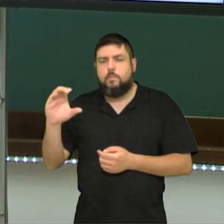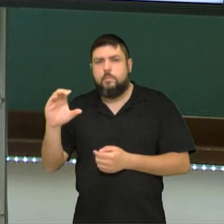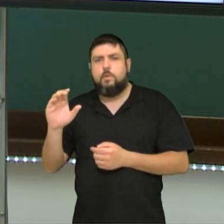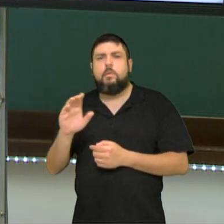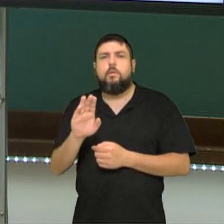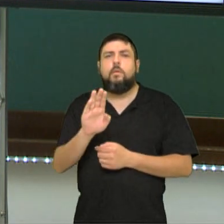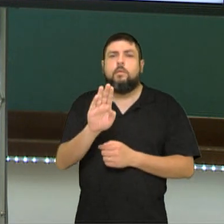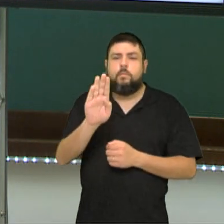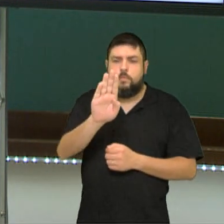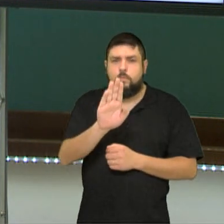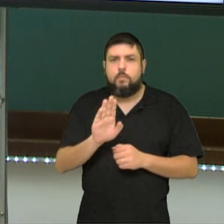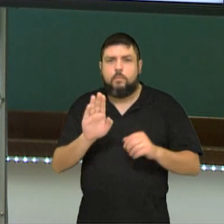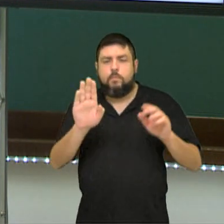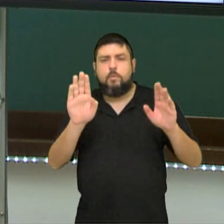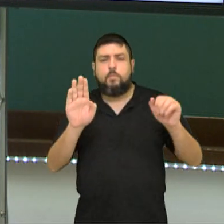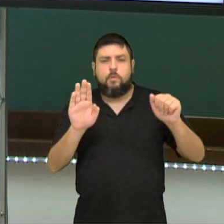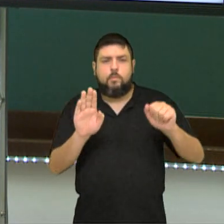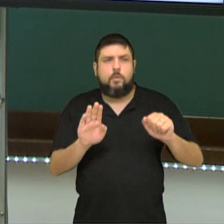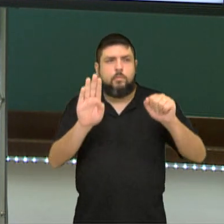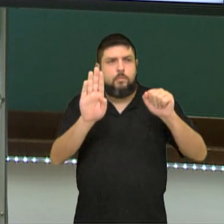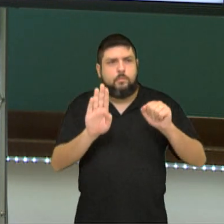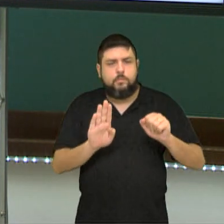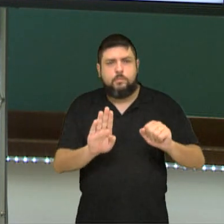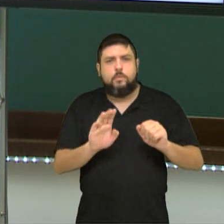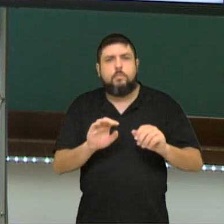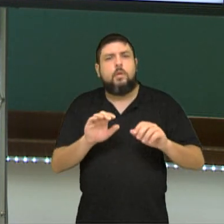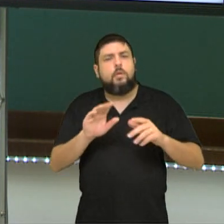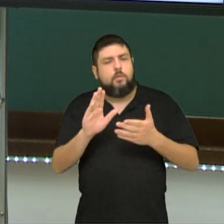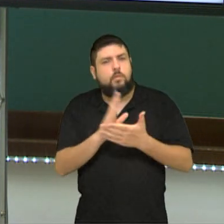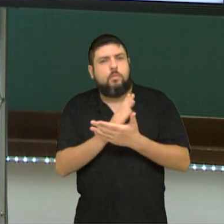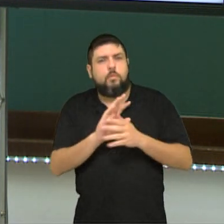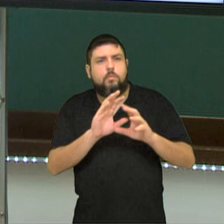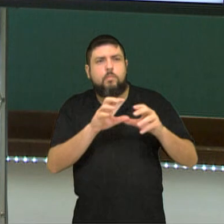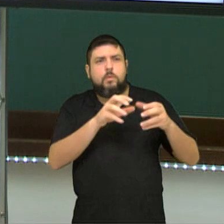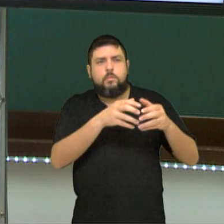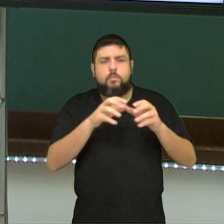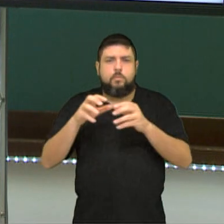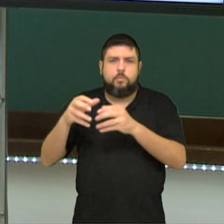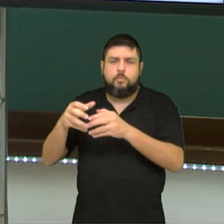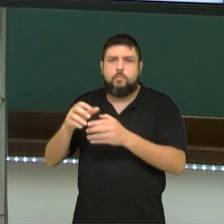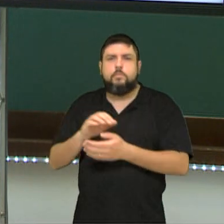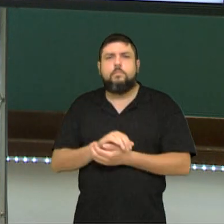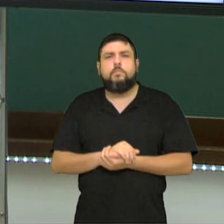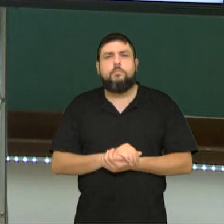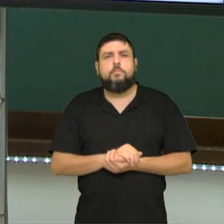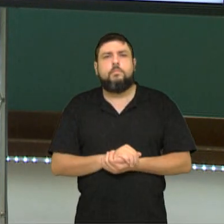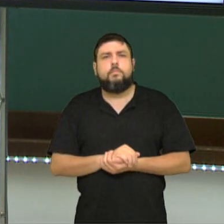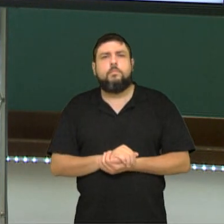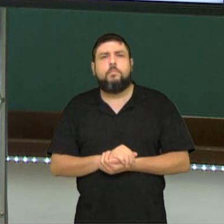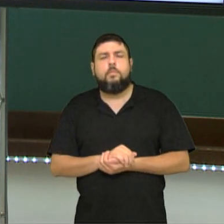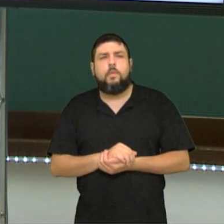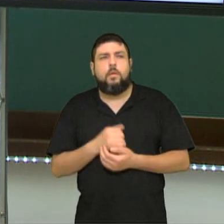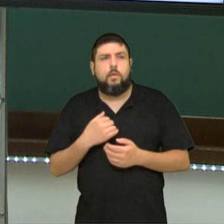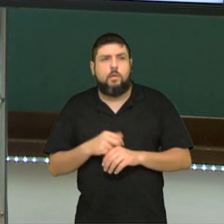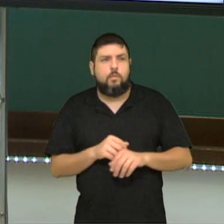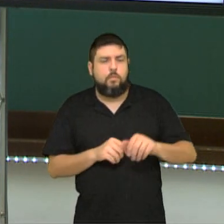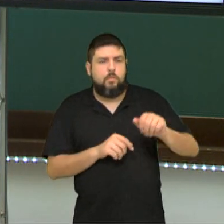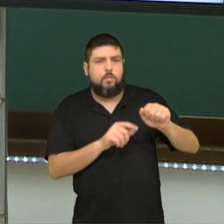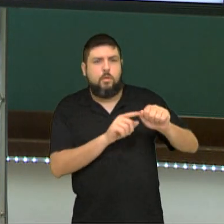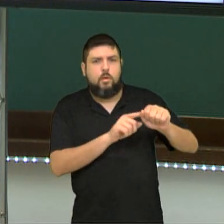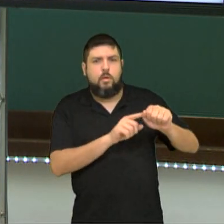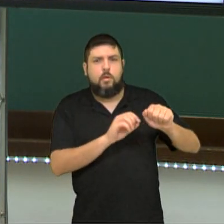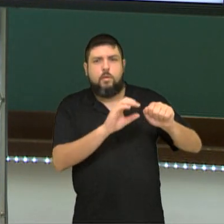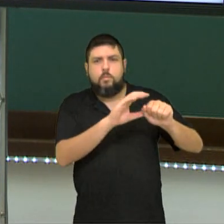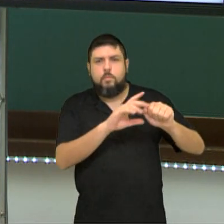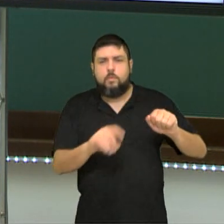B. Então, consigo estabelecer aqui um grupo para poder trabalhar com a fatoração. Colocando o A em evidência, o B